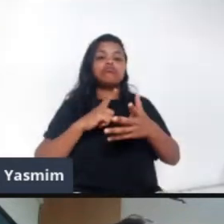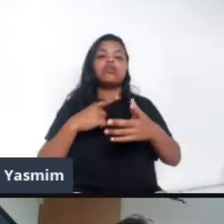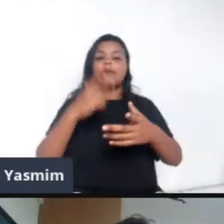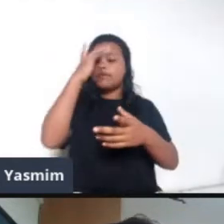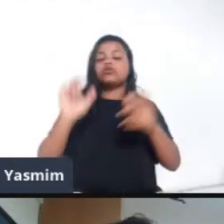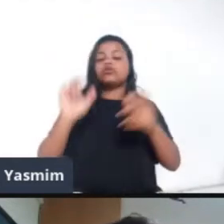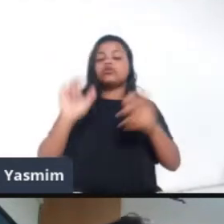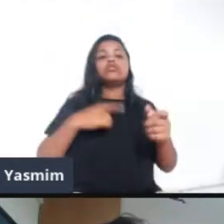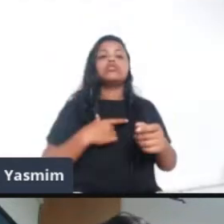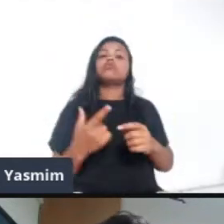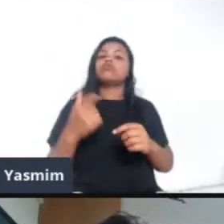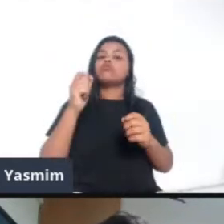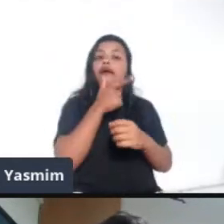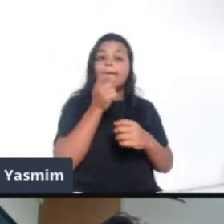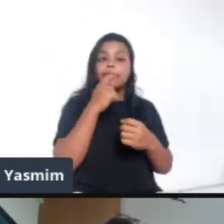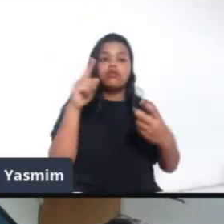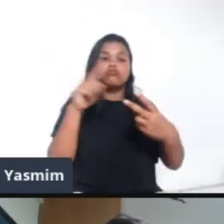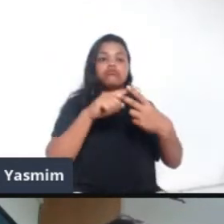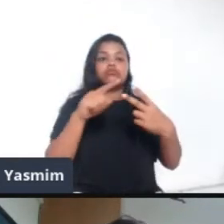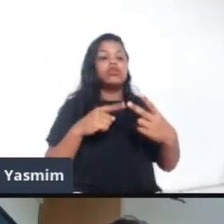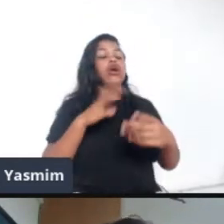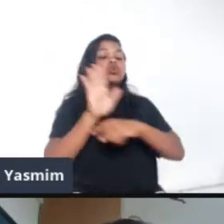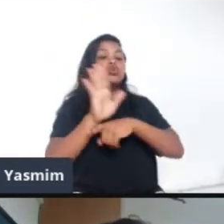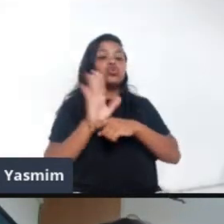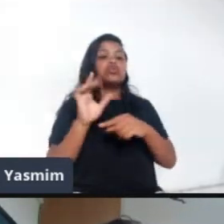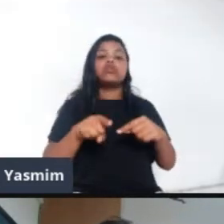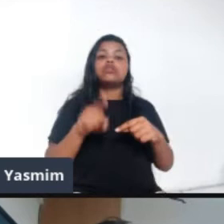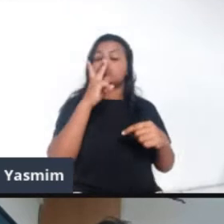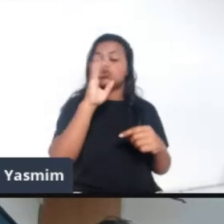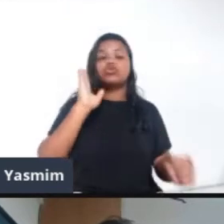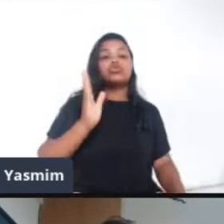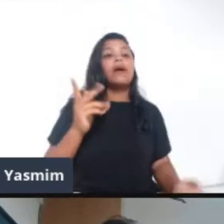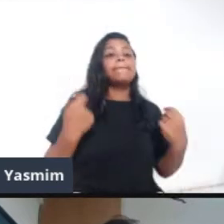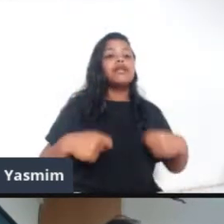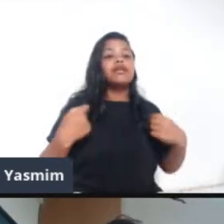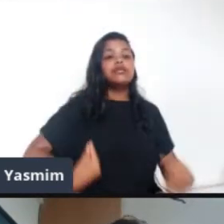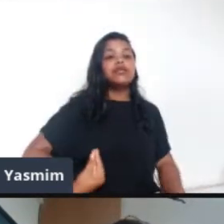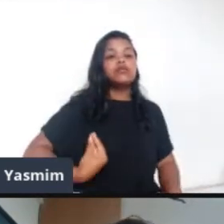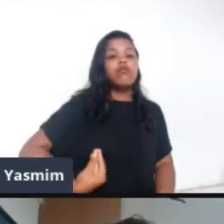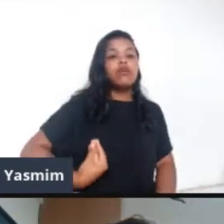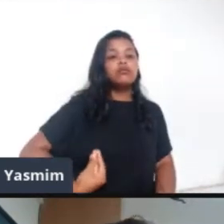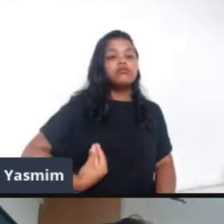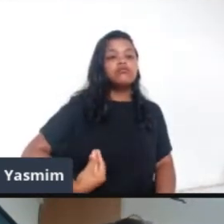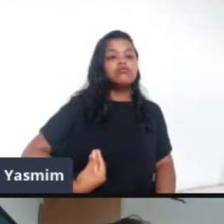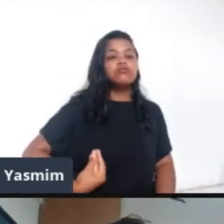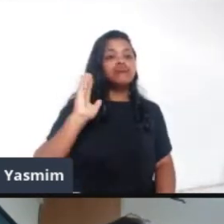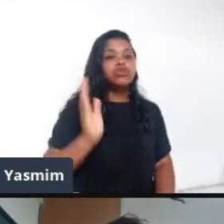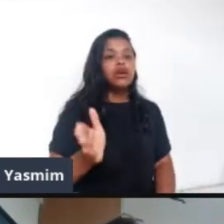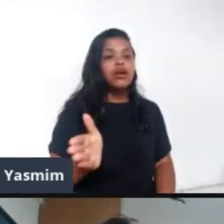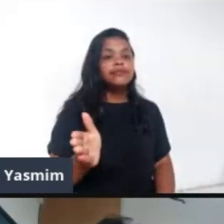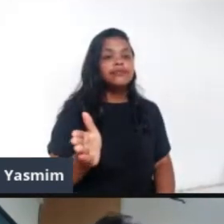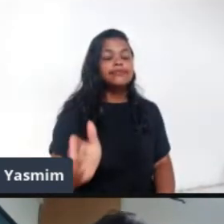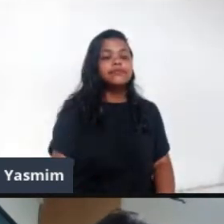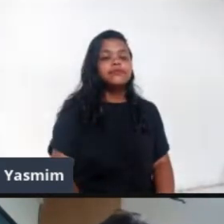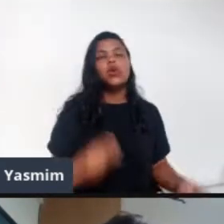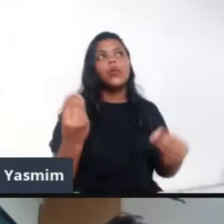Covid-19, ele, por uma razão lógica, eles já precisam existir, eles já precisam, como eu posso dizer, ter um perfil